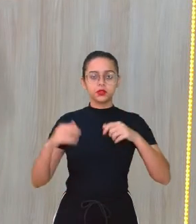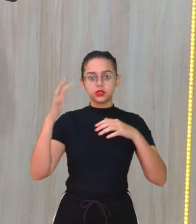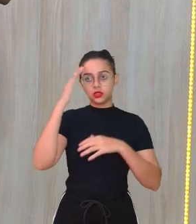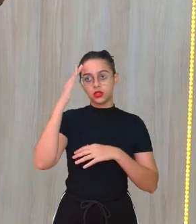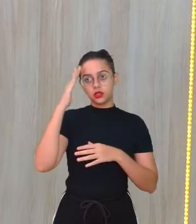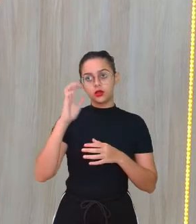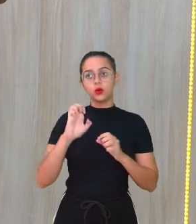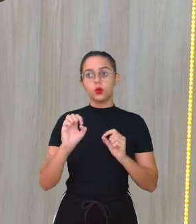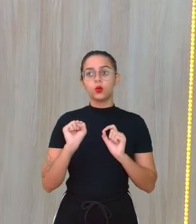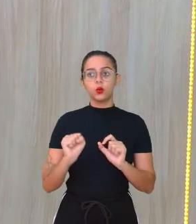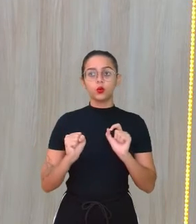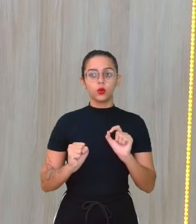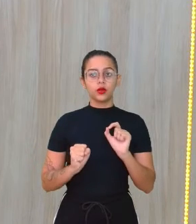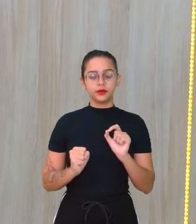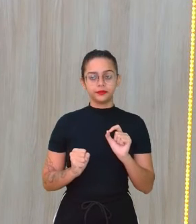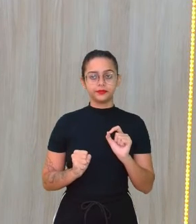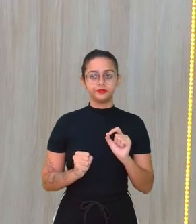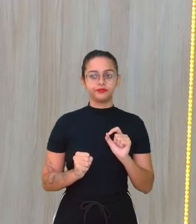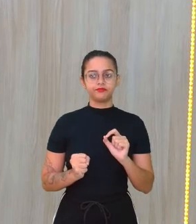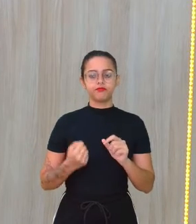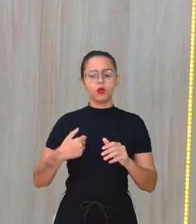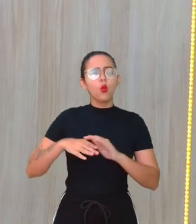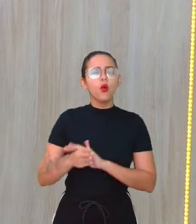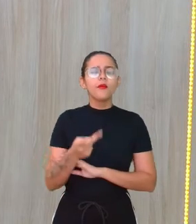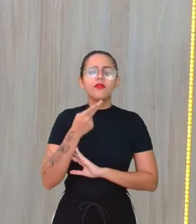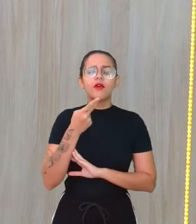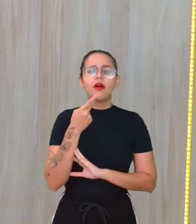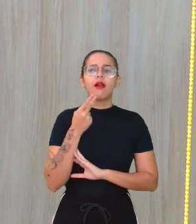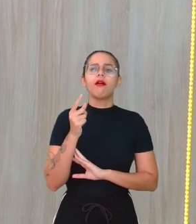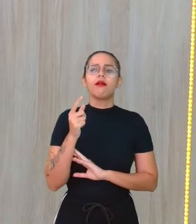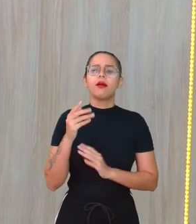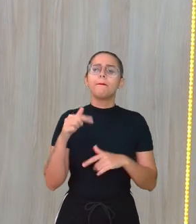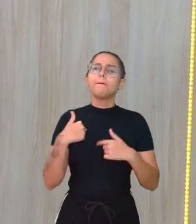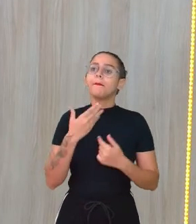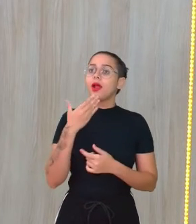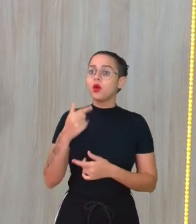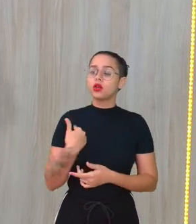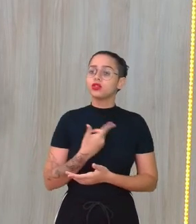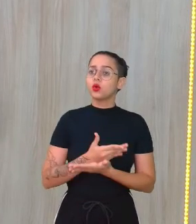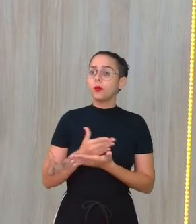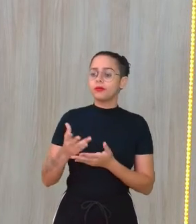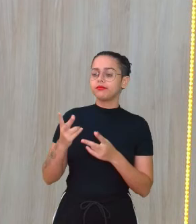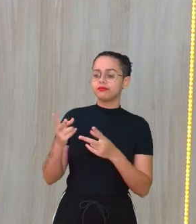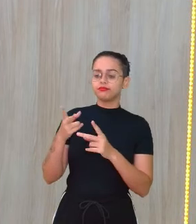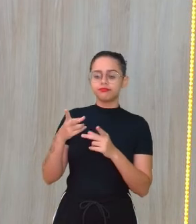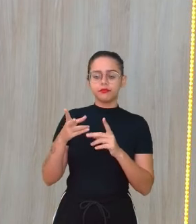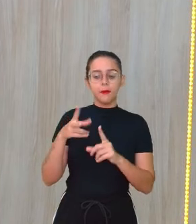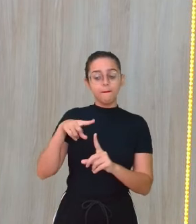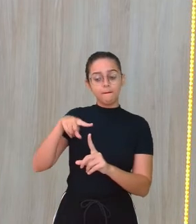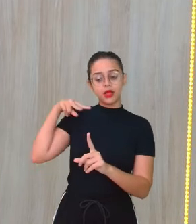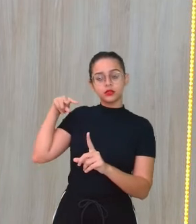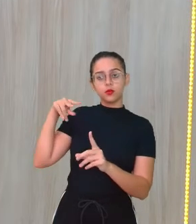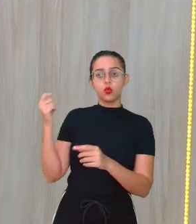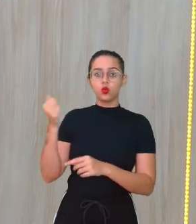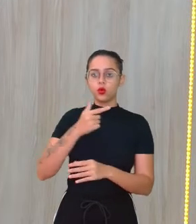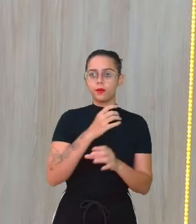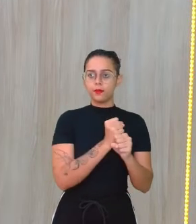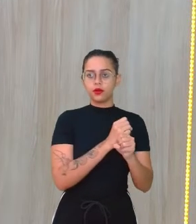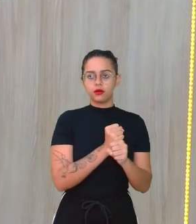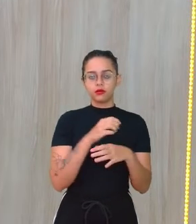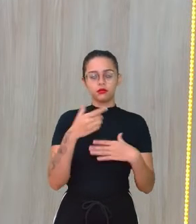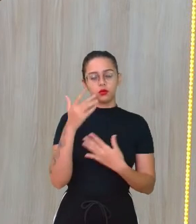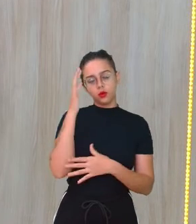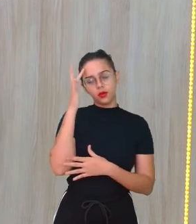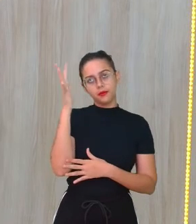a proporcionalidade, eu costumo dizer que é melhor a gente começar pela percepção do que pelo cálculo. Então imagine que